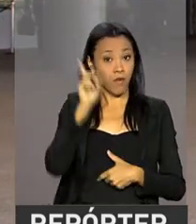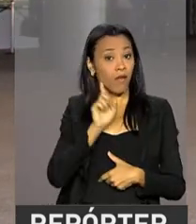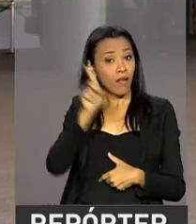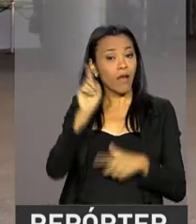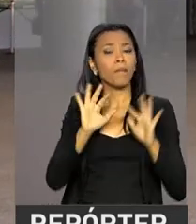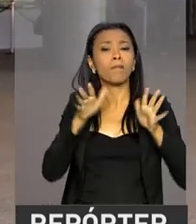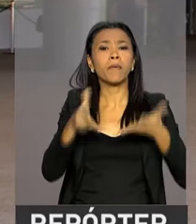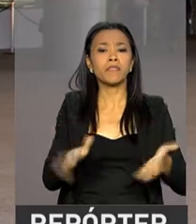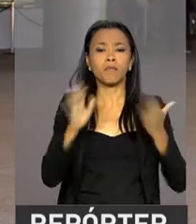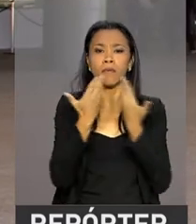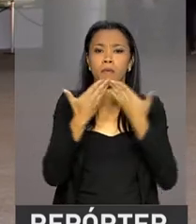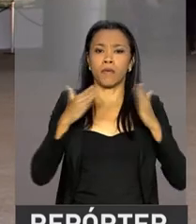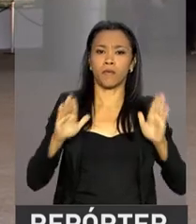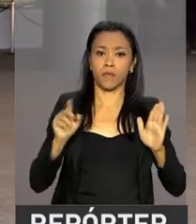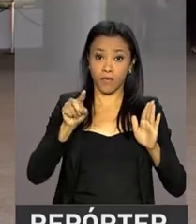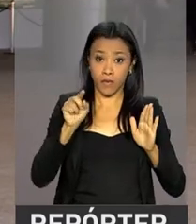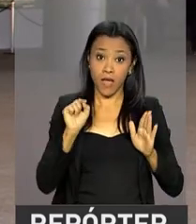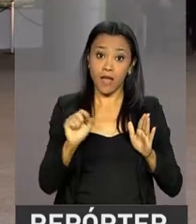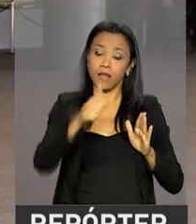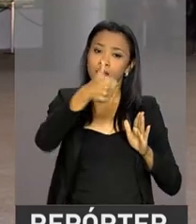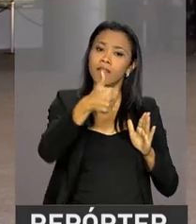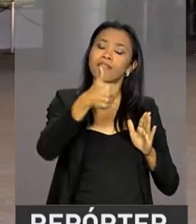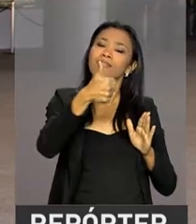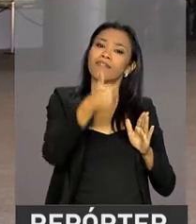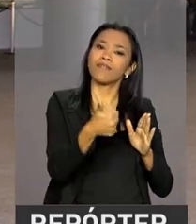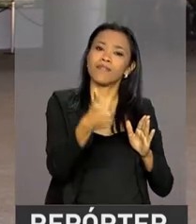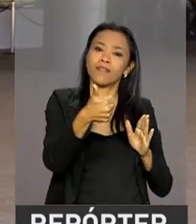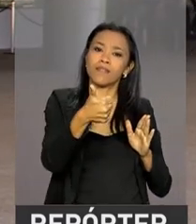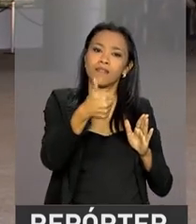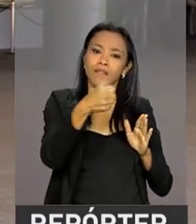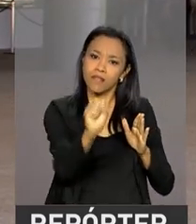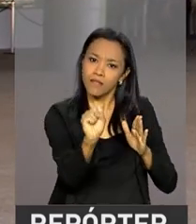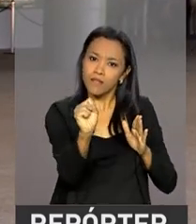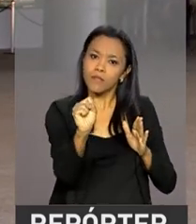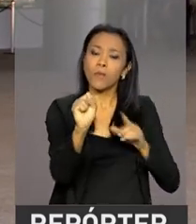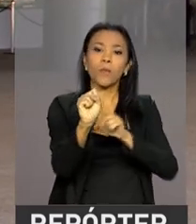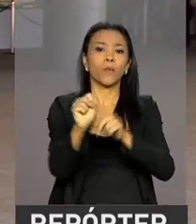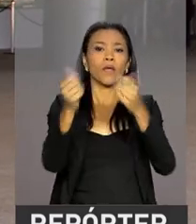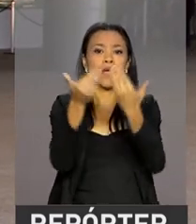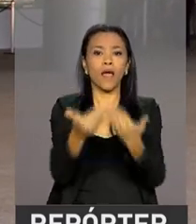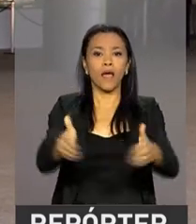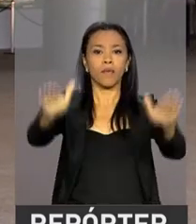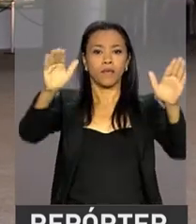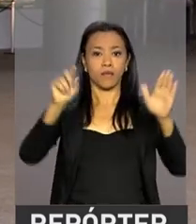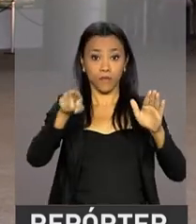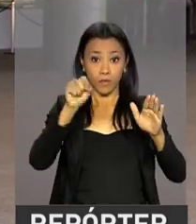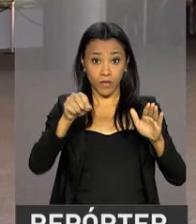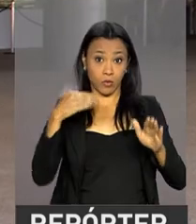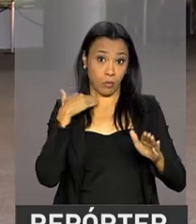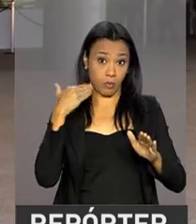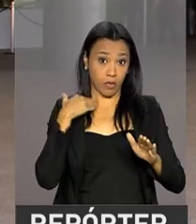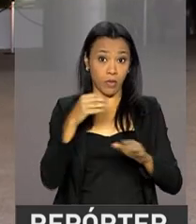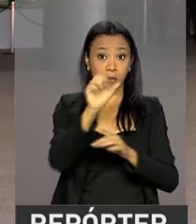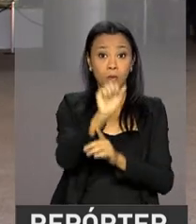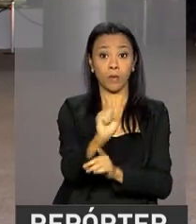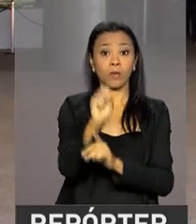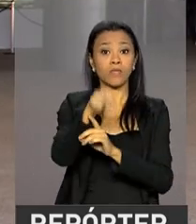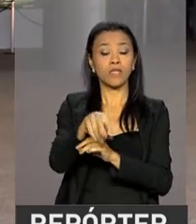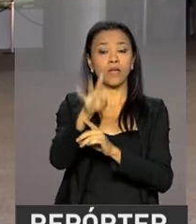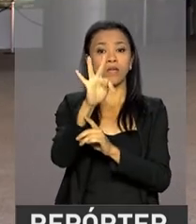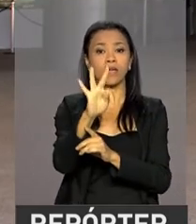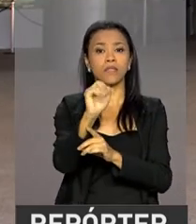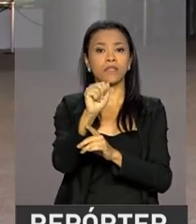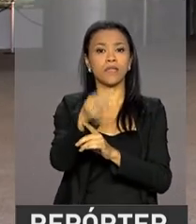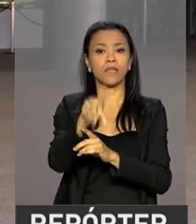da abertura oficial da 18ª Conferência Anual do Banco Santander. Esse evento está previsto para